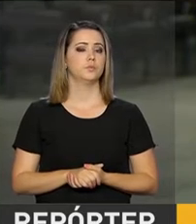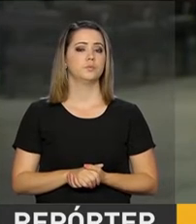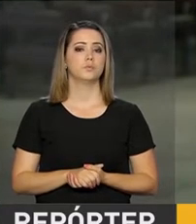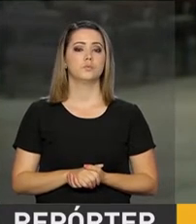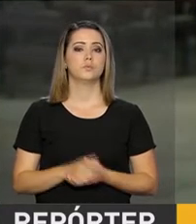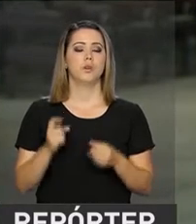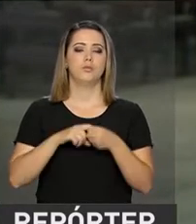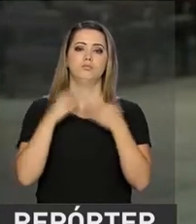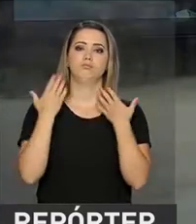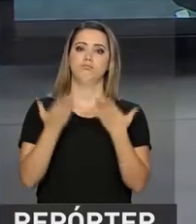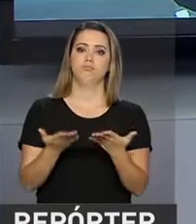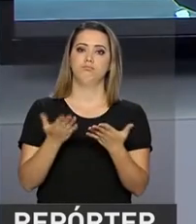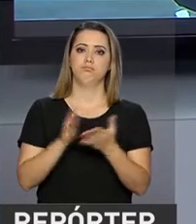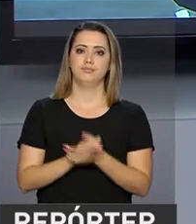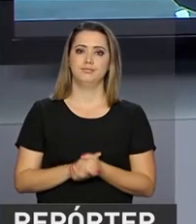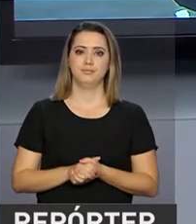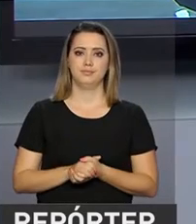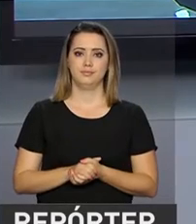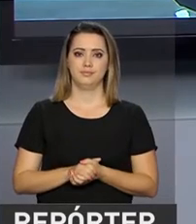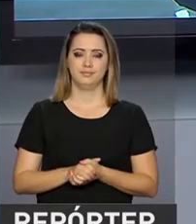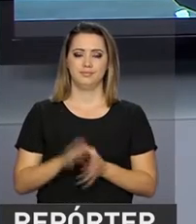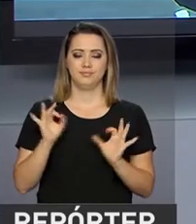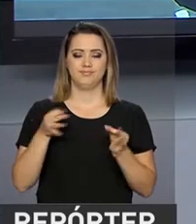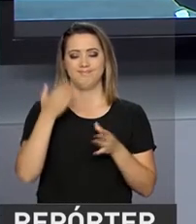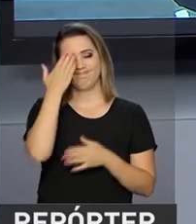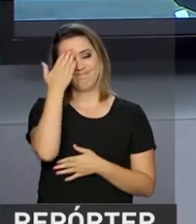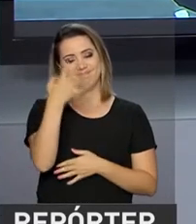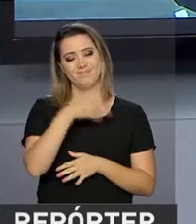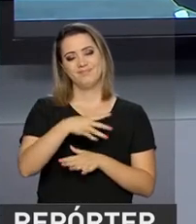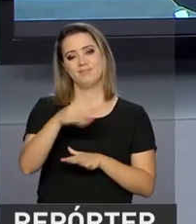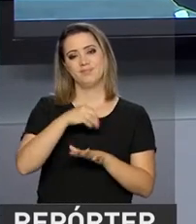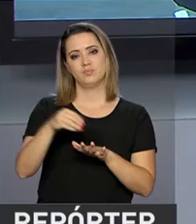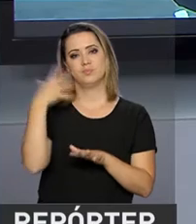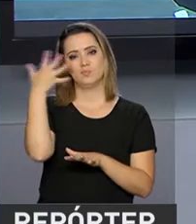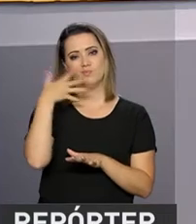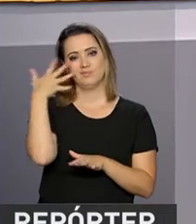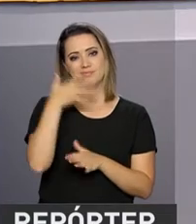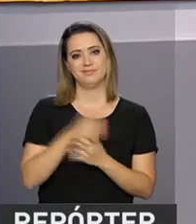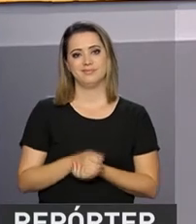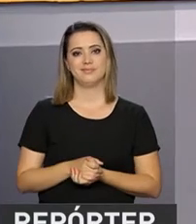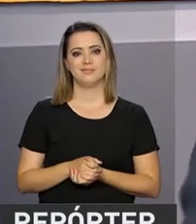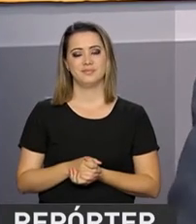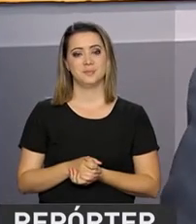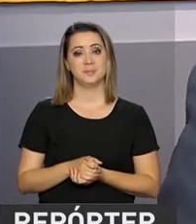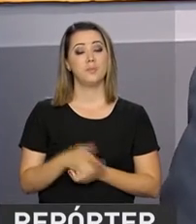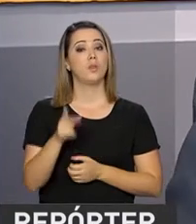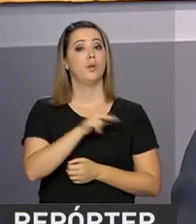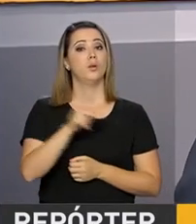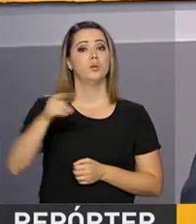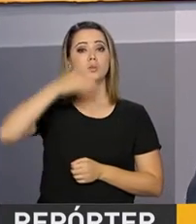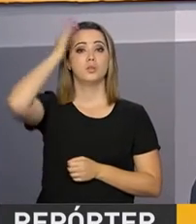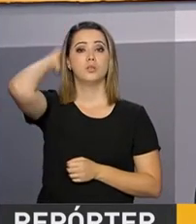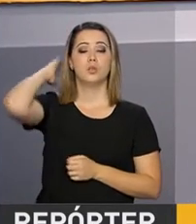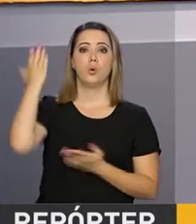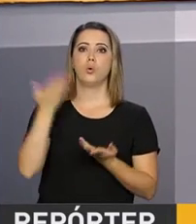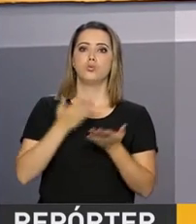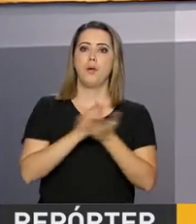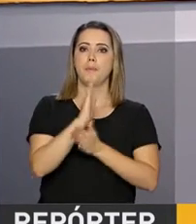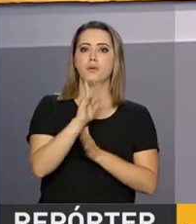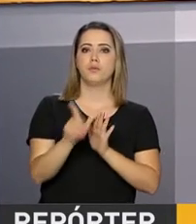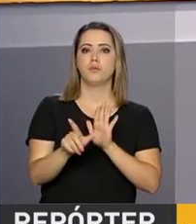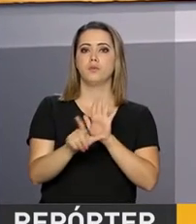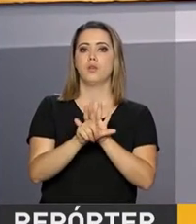eu voto com você não estou de roberto tá certo paulo obrigado por essas explicações o presidente michel temer sancionou